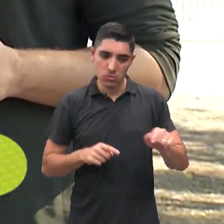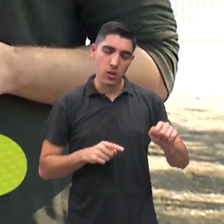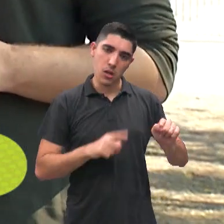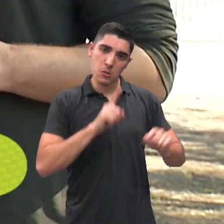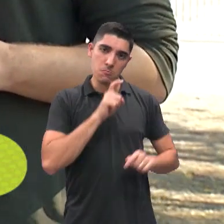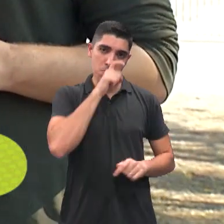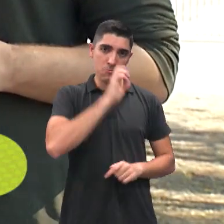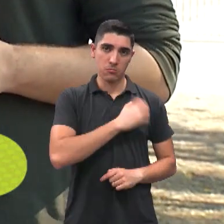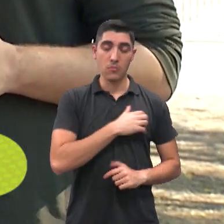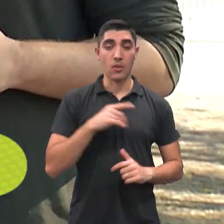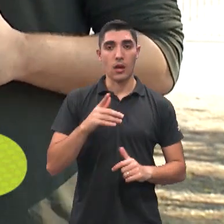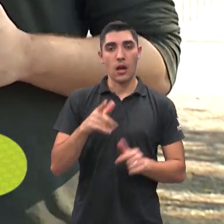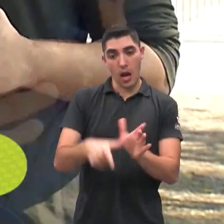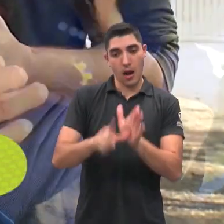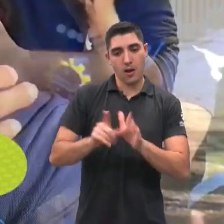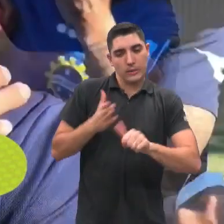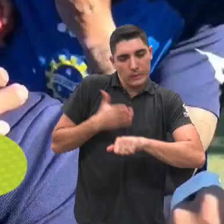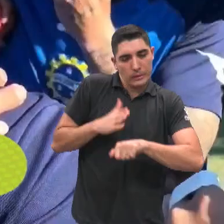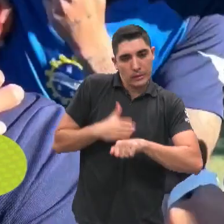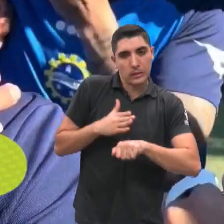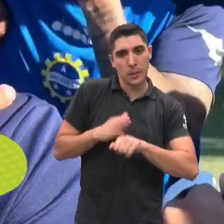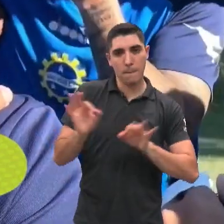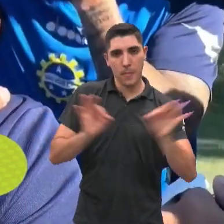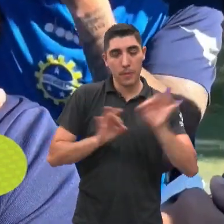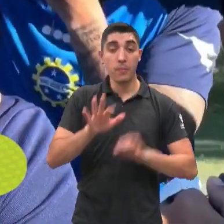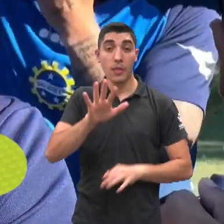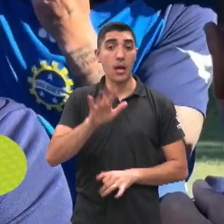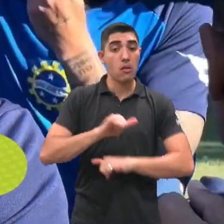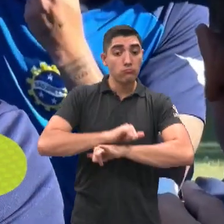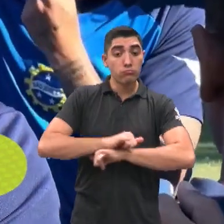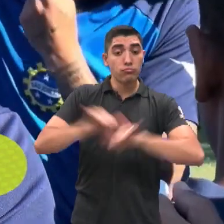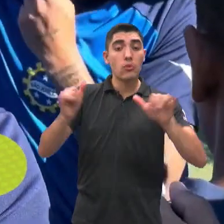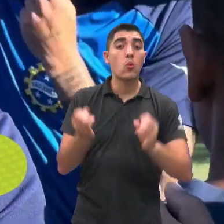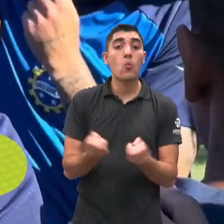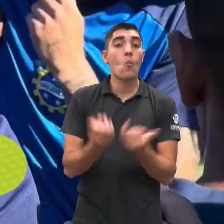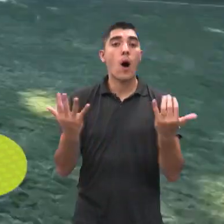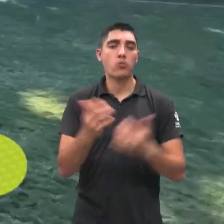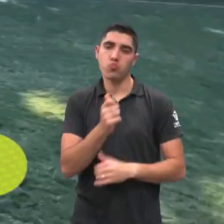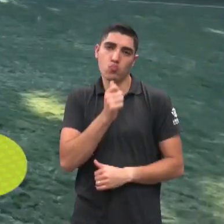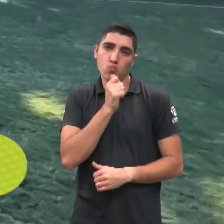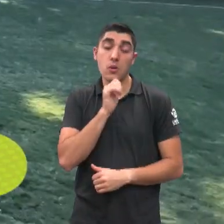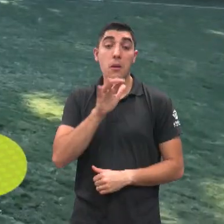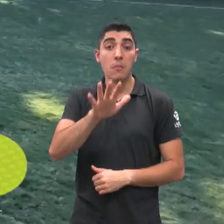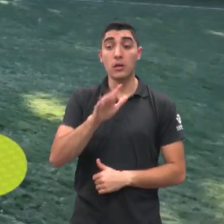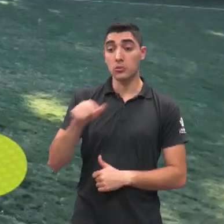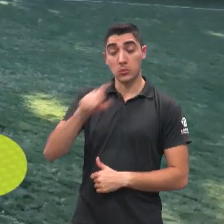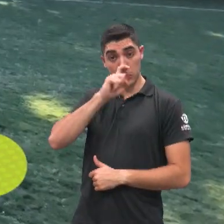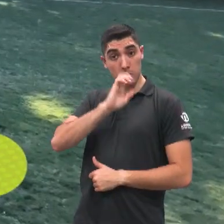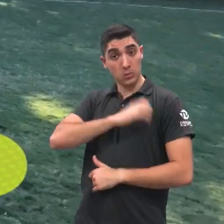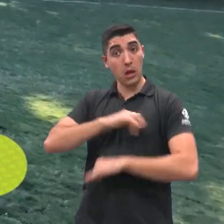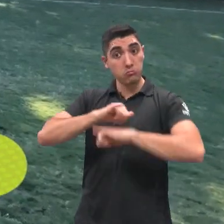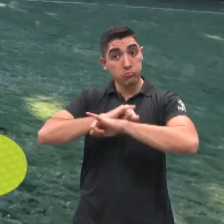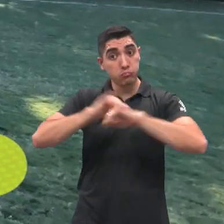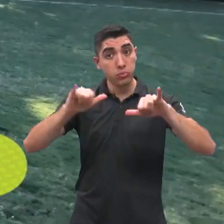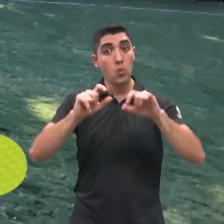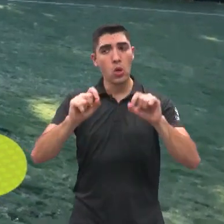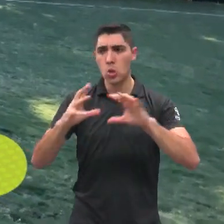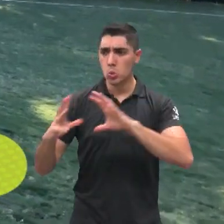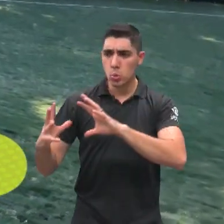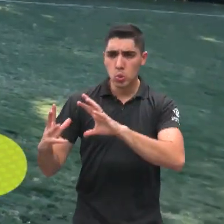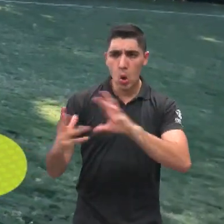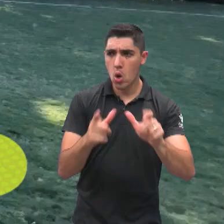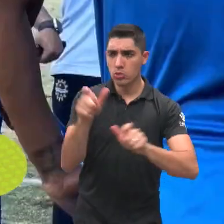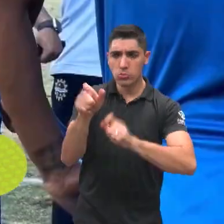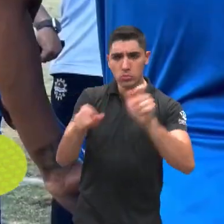que começa no mês de junho. Os clubes não divulgam o resultado, como eu disse, mas o que o São José divulgou foi que todos os jogadores disponíveis